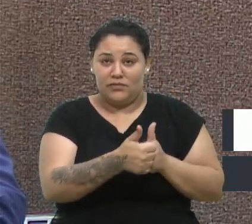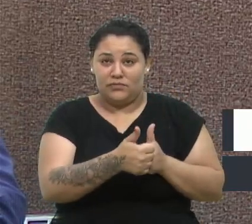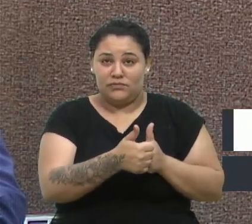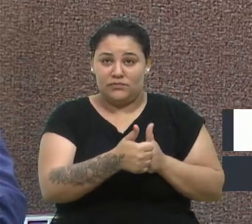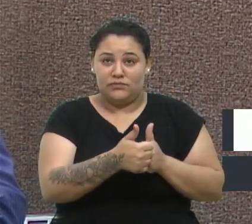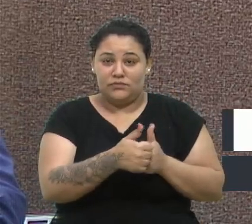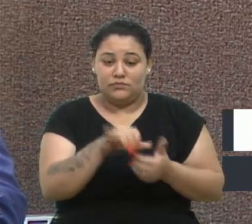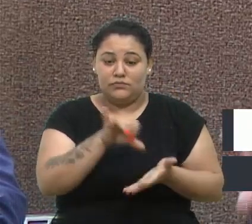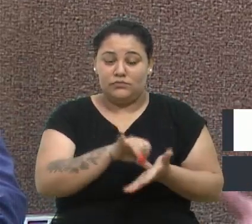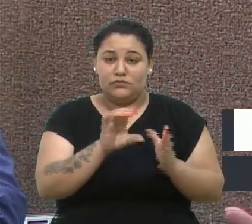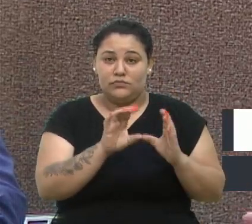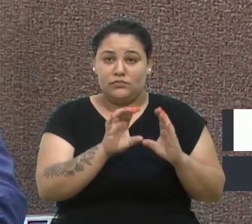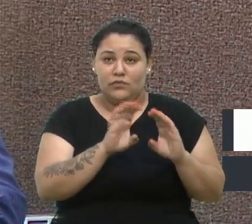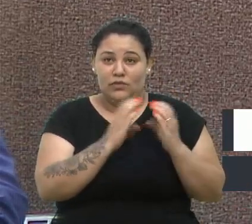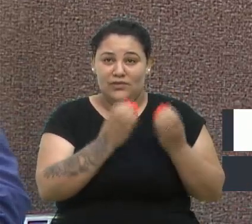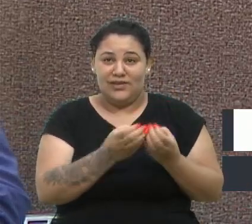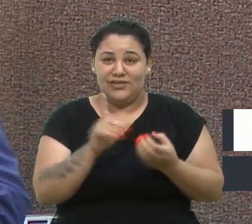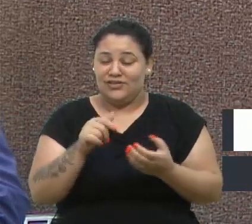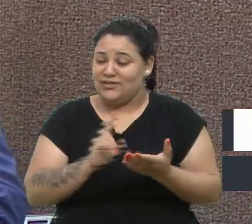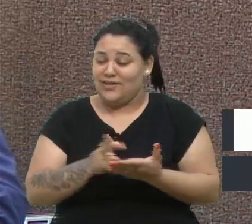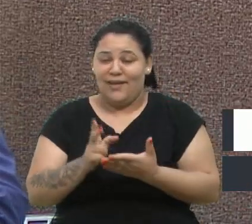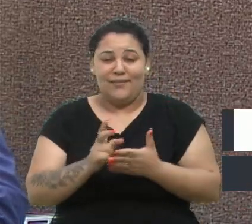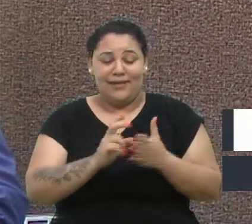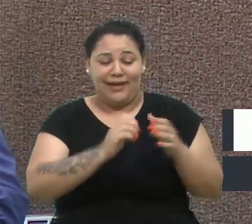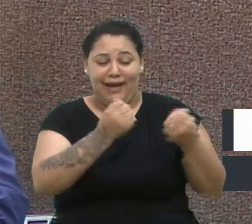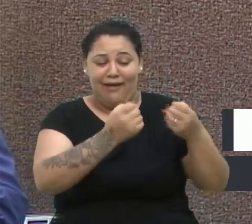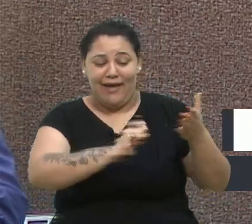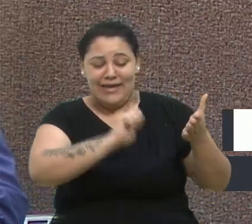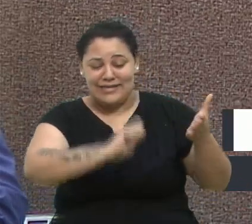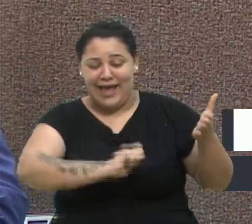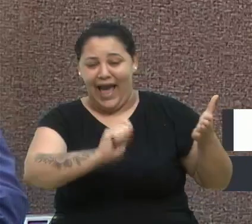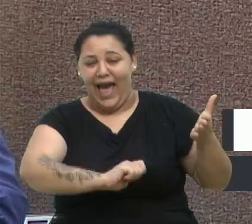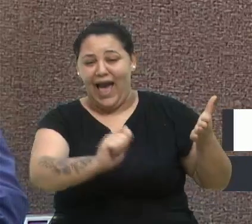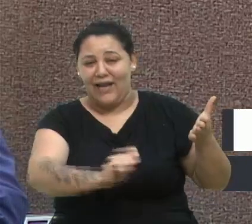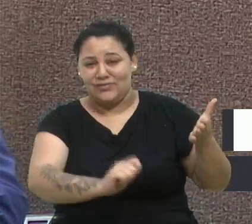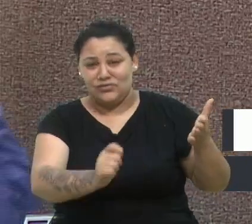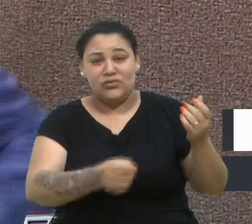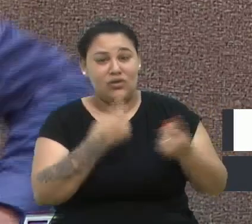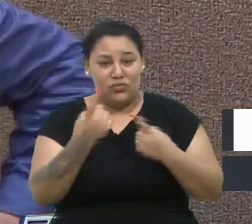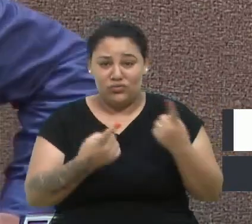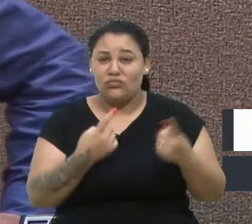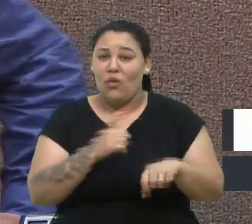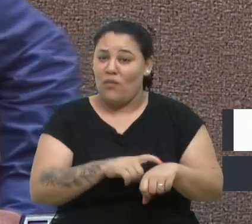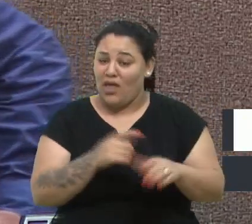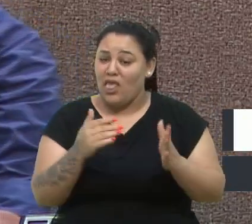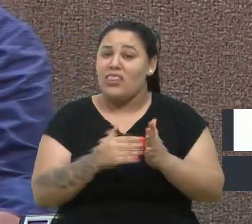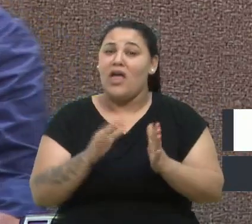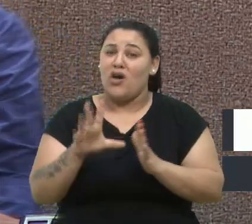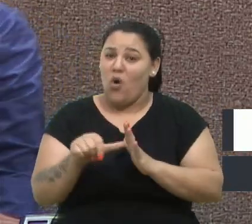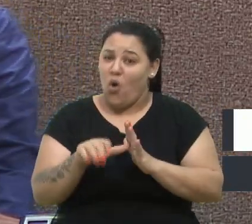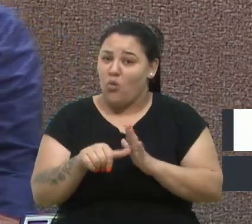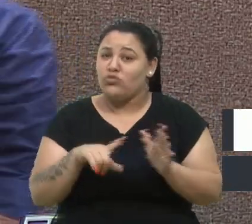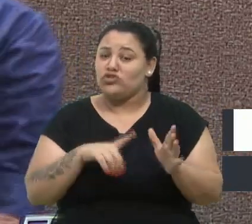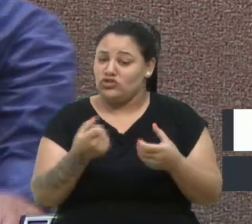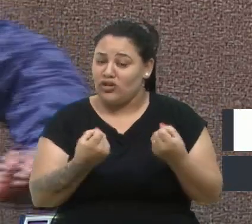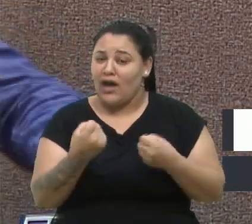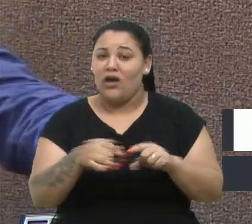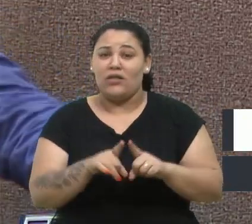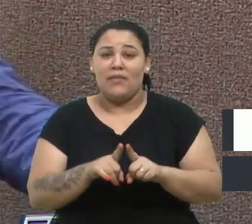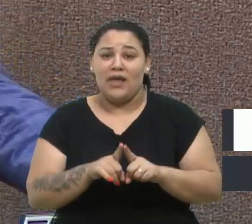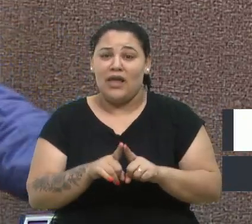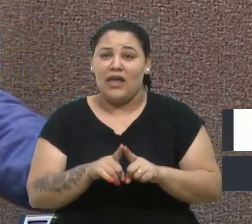eram constantemente riscados, e em alguns casos até furtados, né? E aí, através